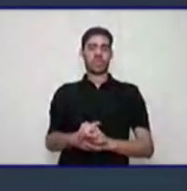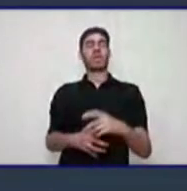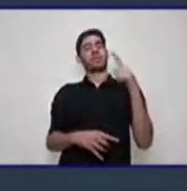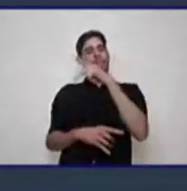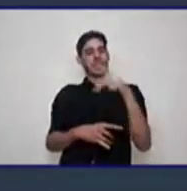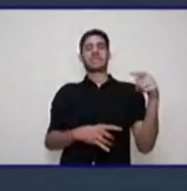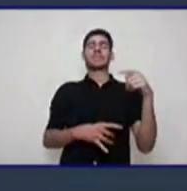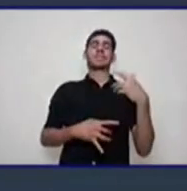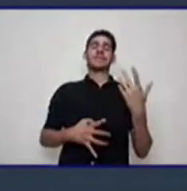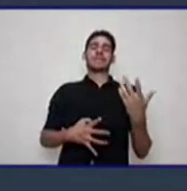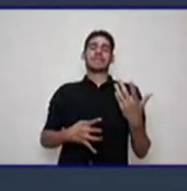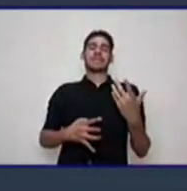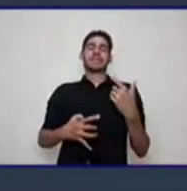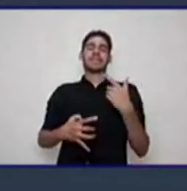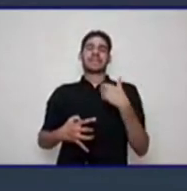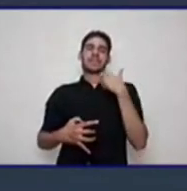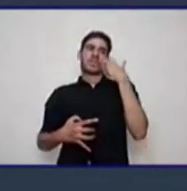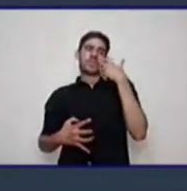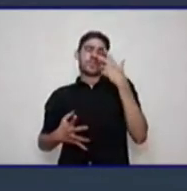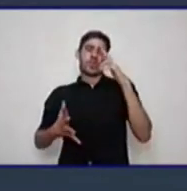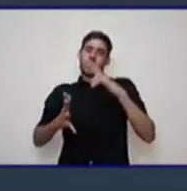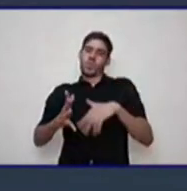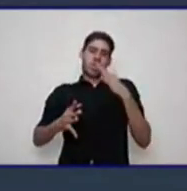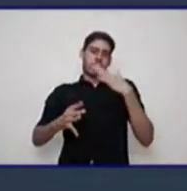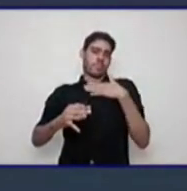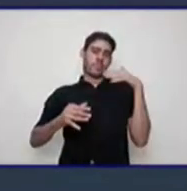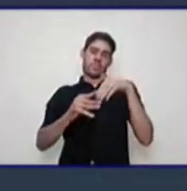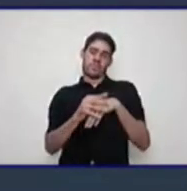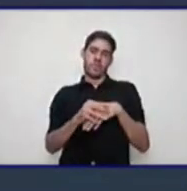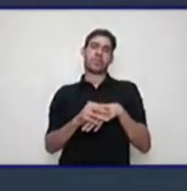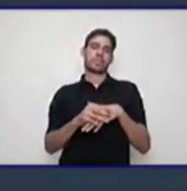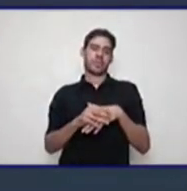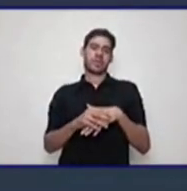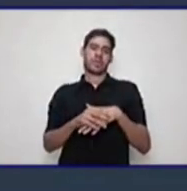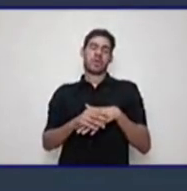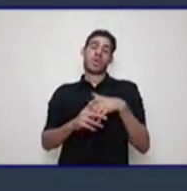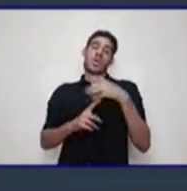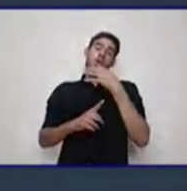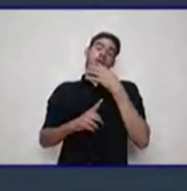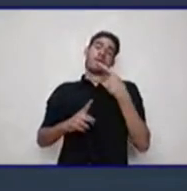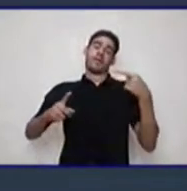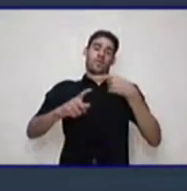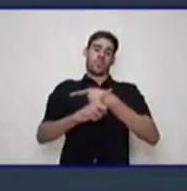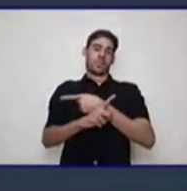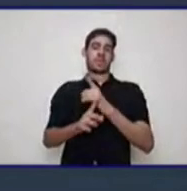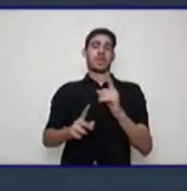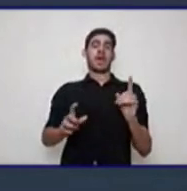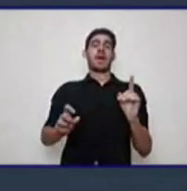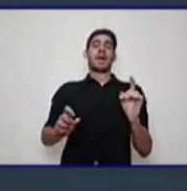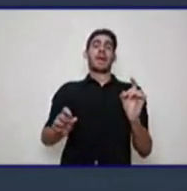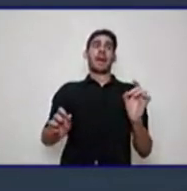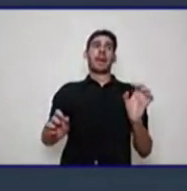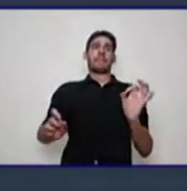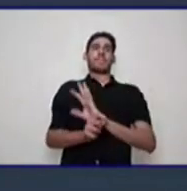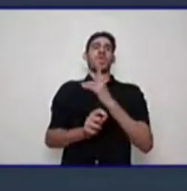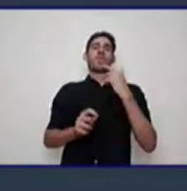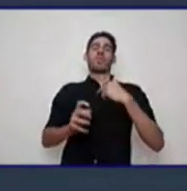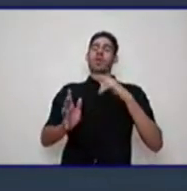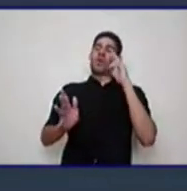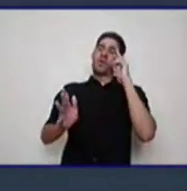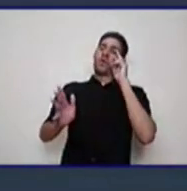de inibição e vergonha de ler o meu voto divergente depois que eu li o voto do eminente ministro Edson